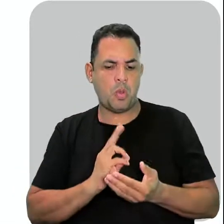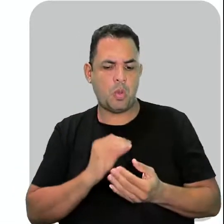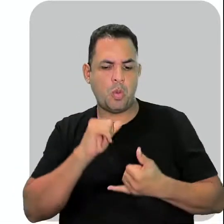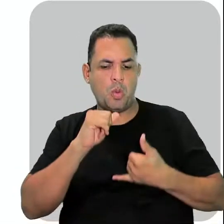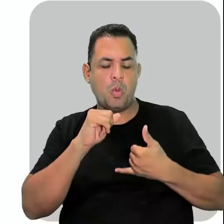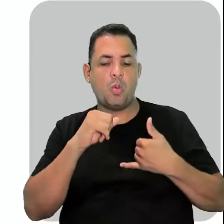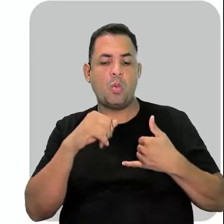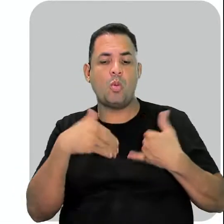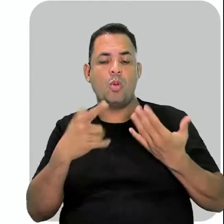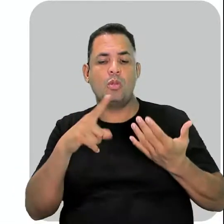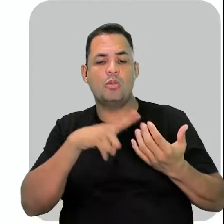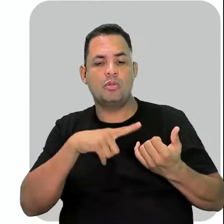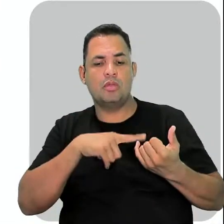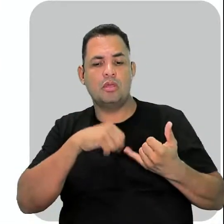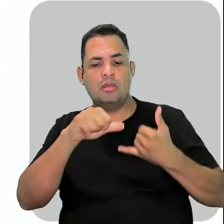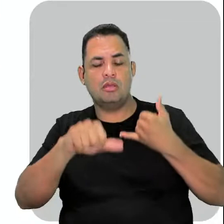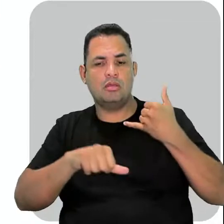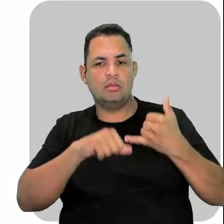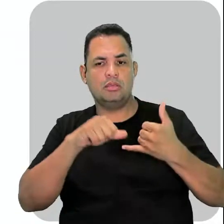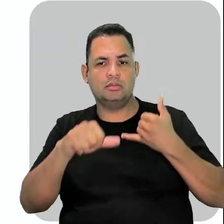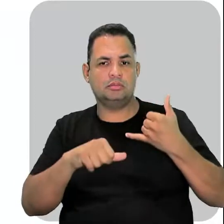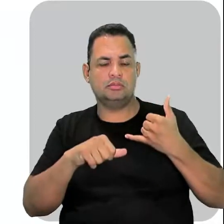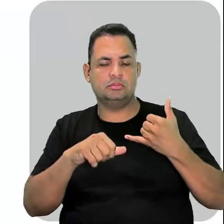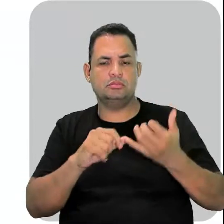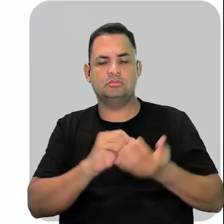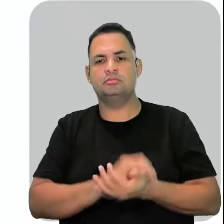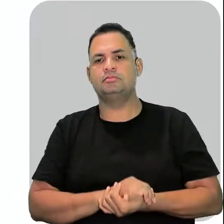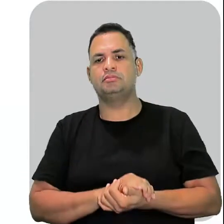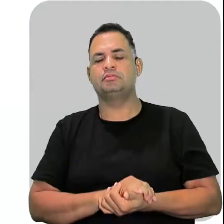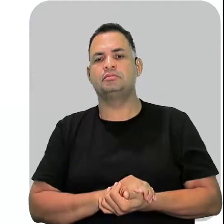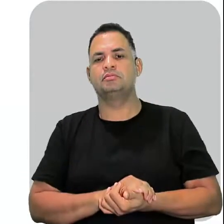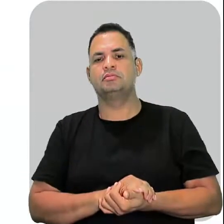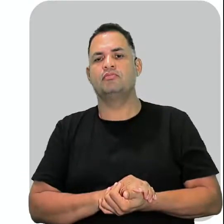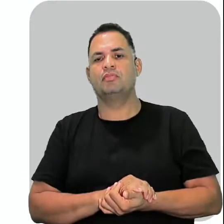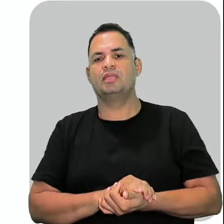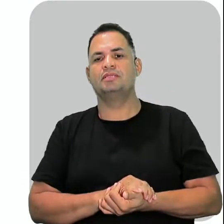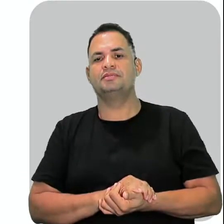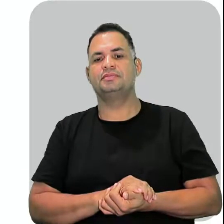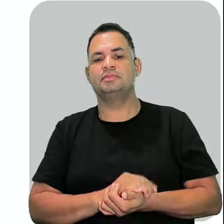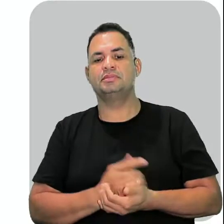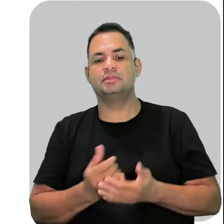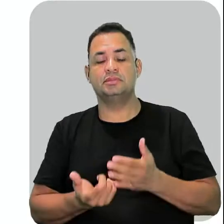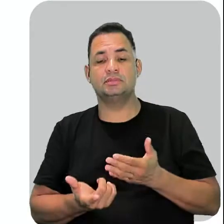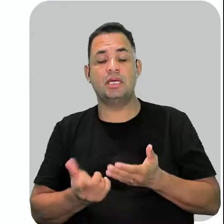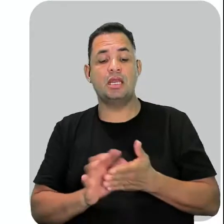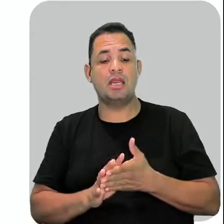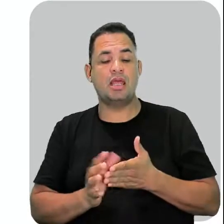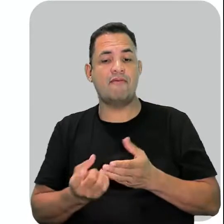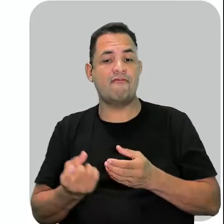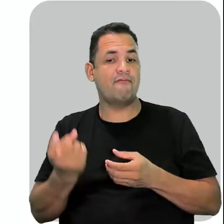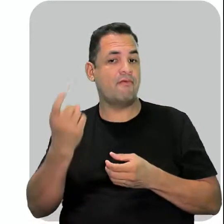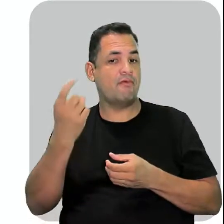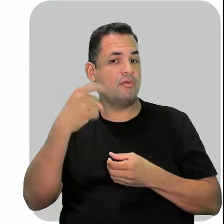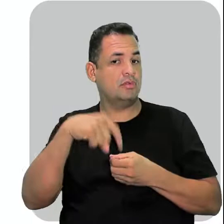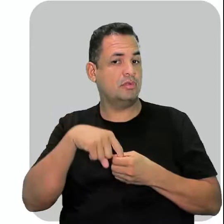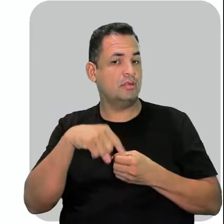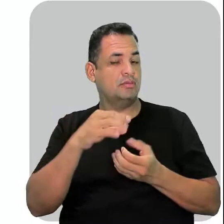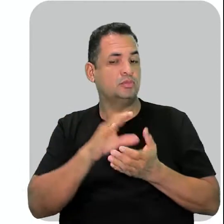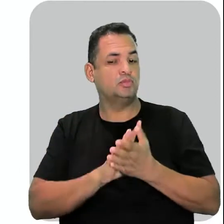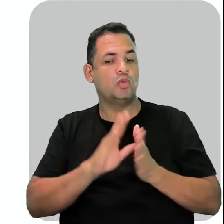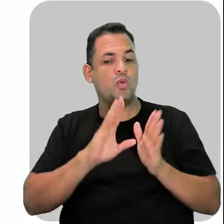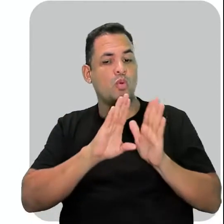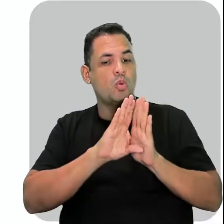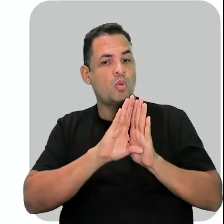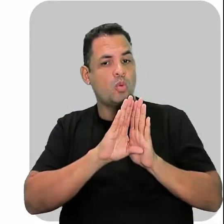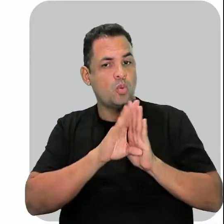reação, não temos uma reação de adição. Aí a gente volta para o conceito de reações quando a gente viu lá nos